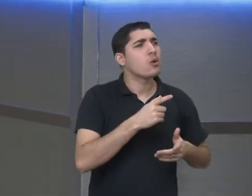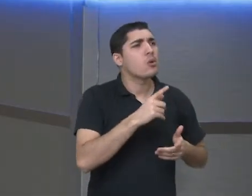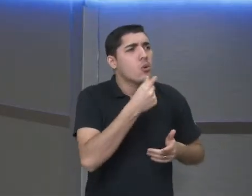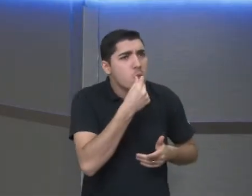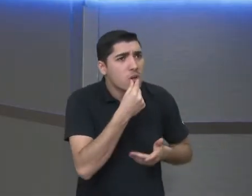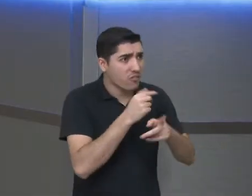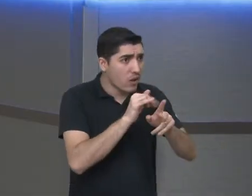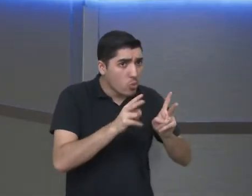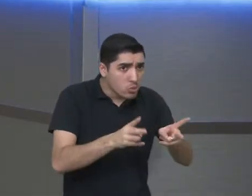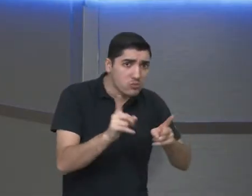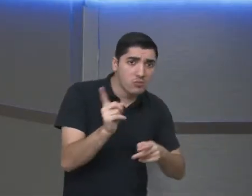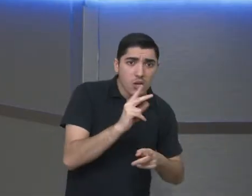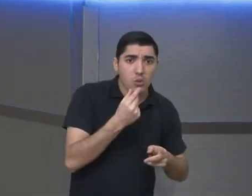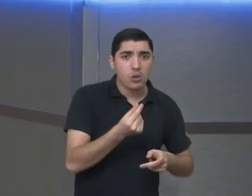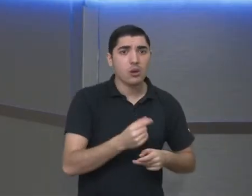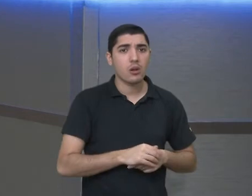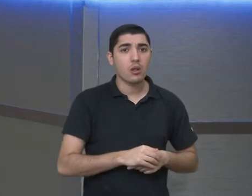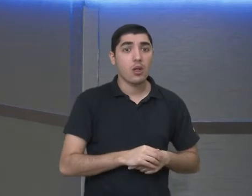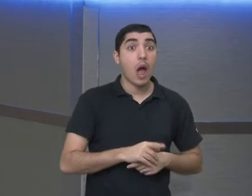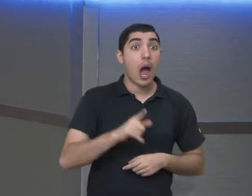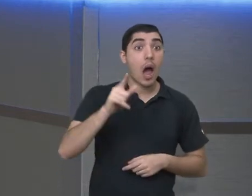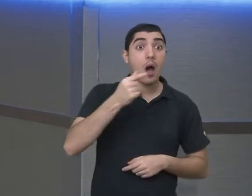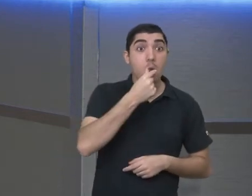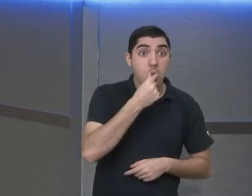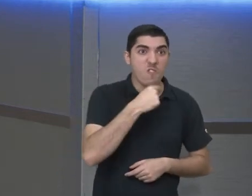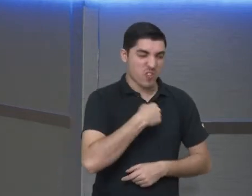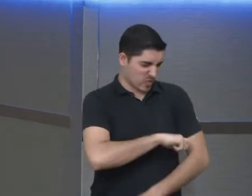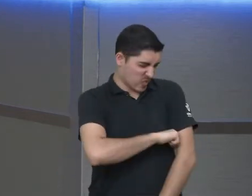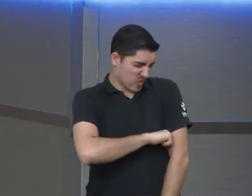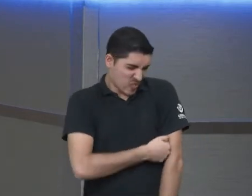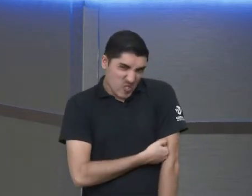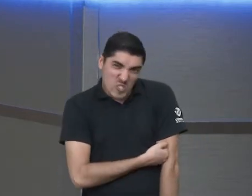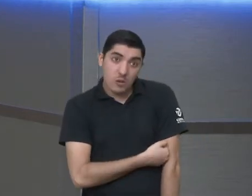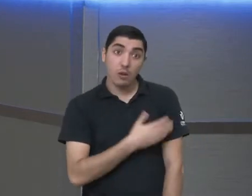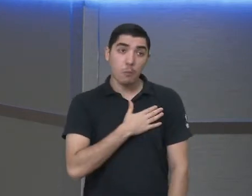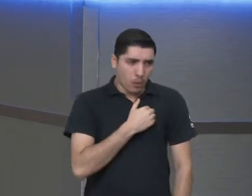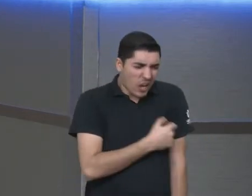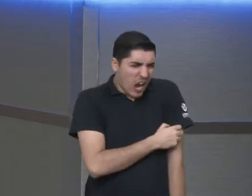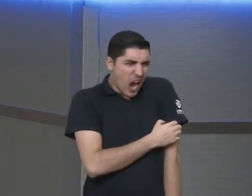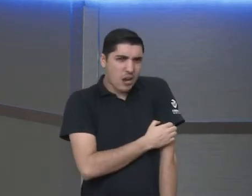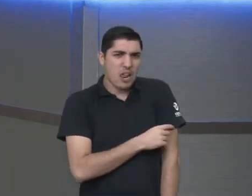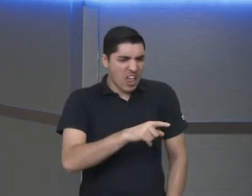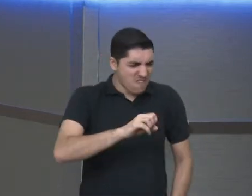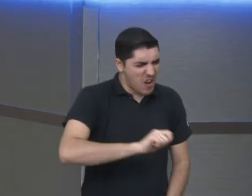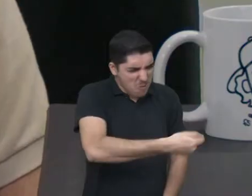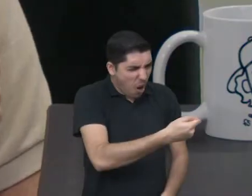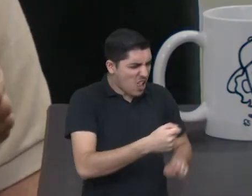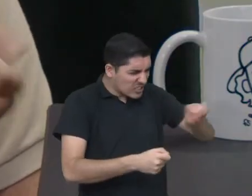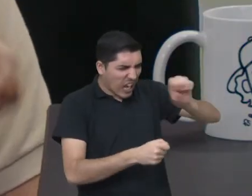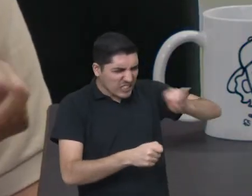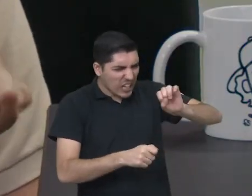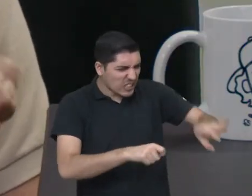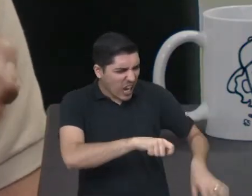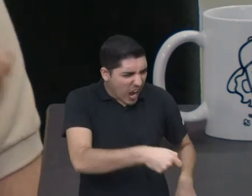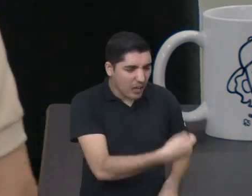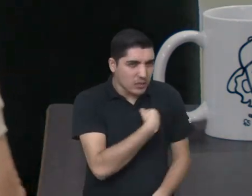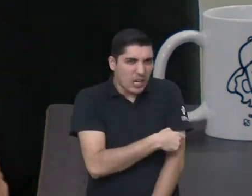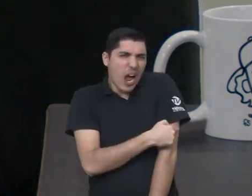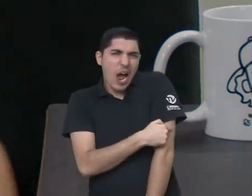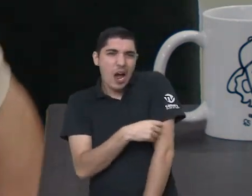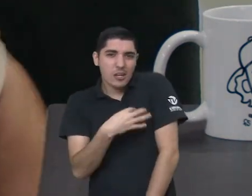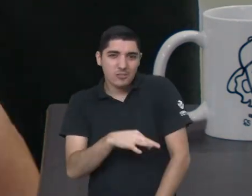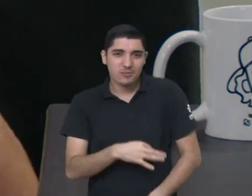rádio não estava transmitindo. Eu fui lá com a delegação para assistir o jogo. Careca tinha levado o trote da faculdade e tal. E aí descobriram na hora